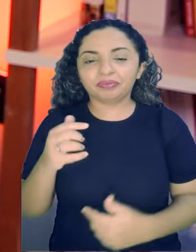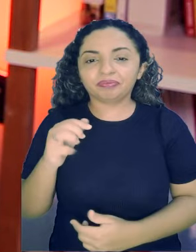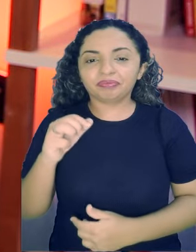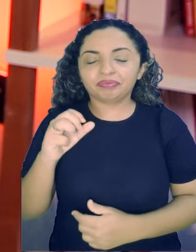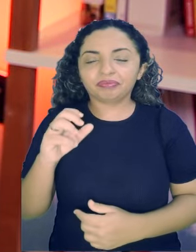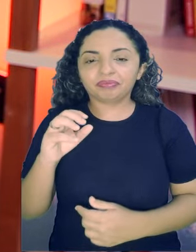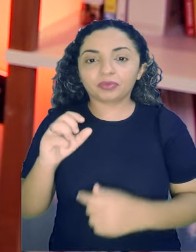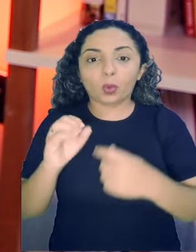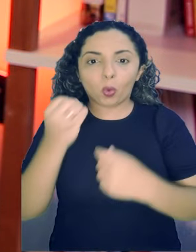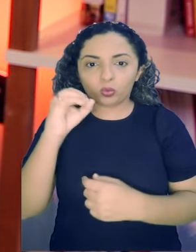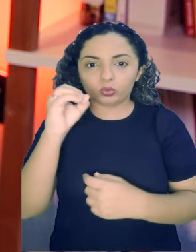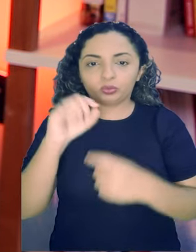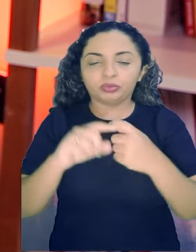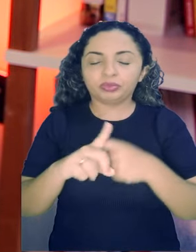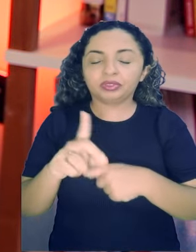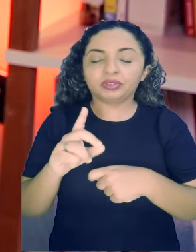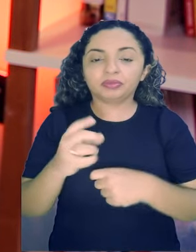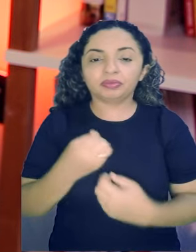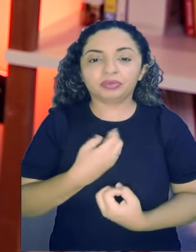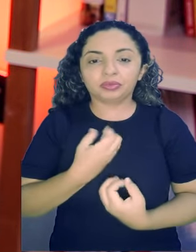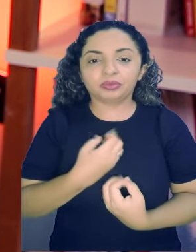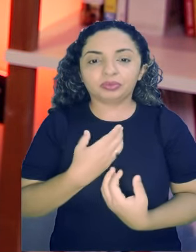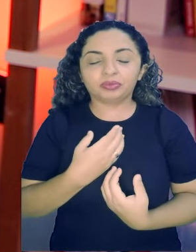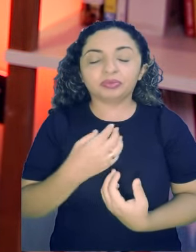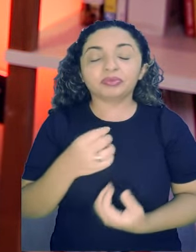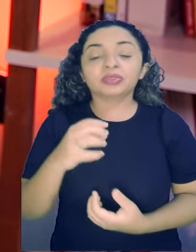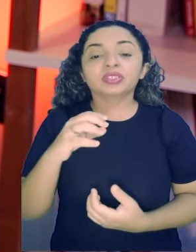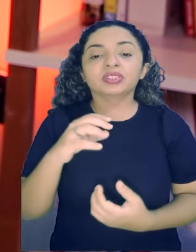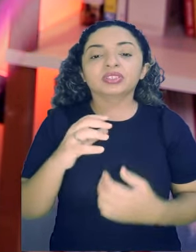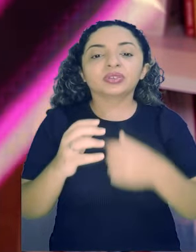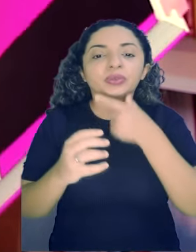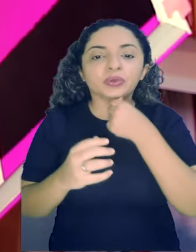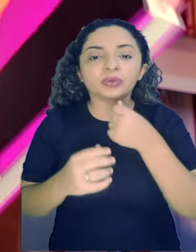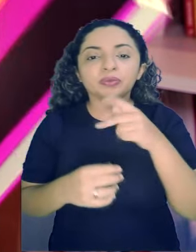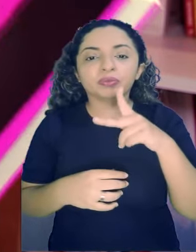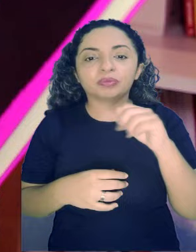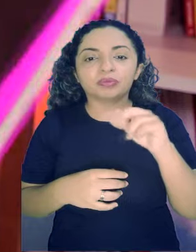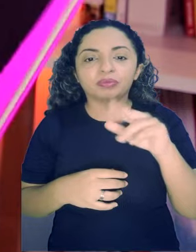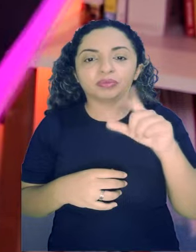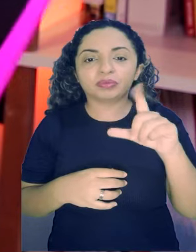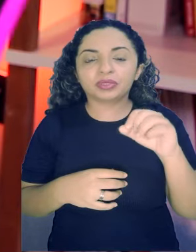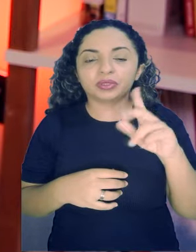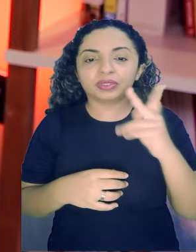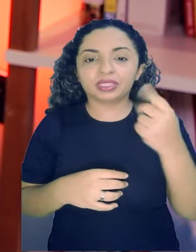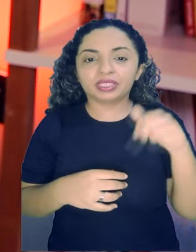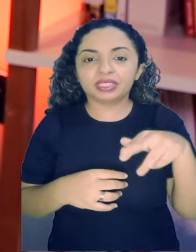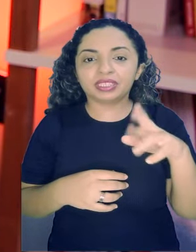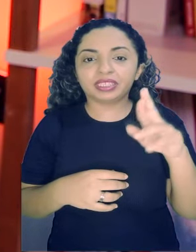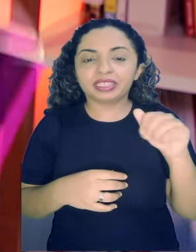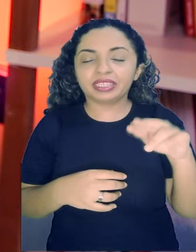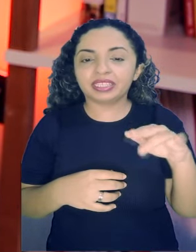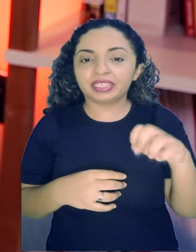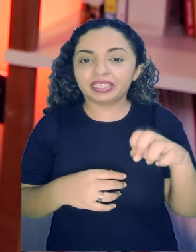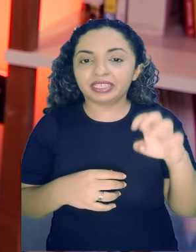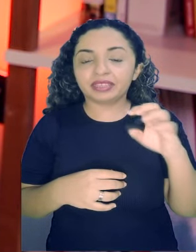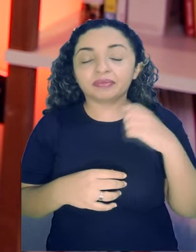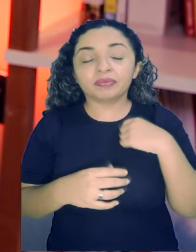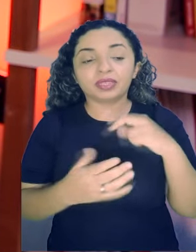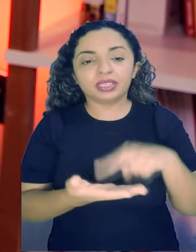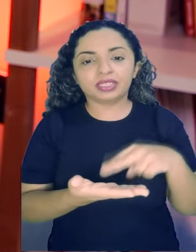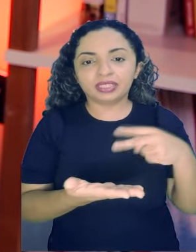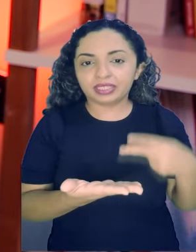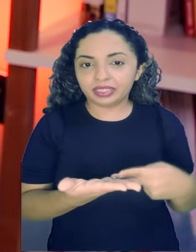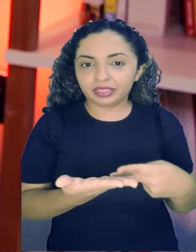outubro, de um livro de poesias, o Mínima Lírica, do Paulo Henrique Brito, que é reconhecido como um